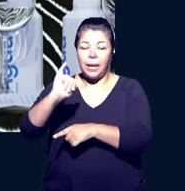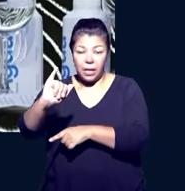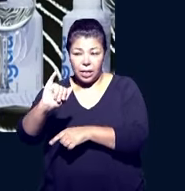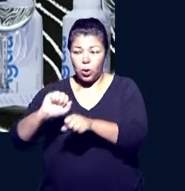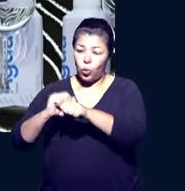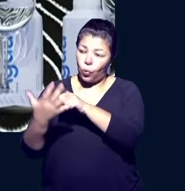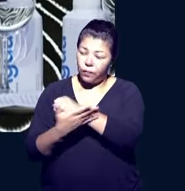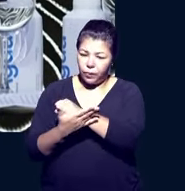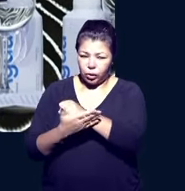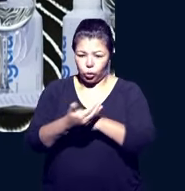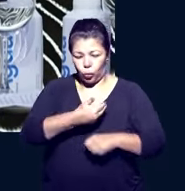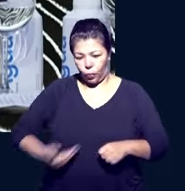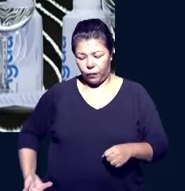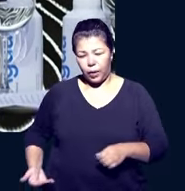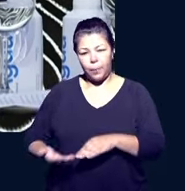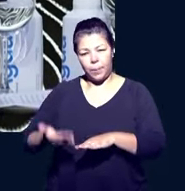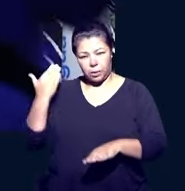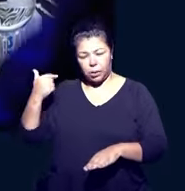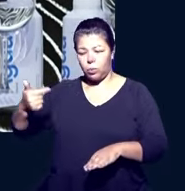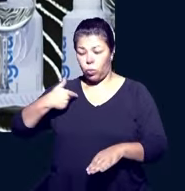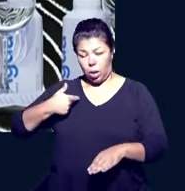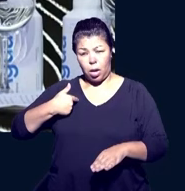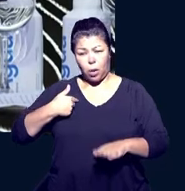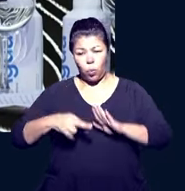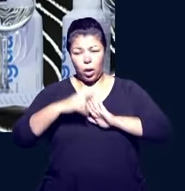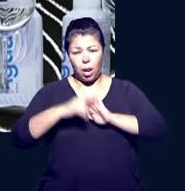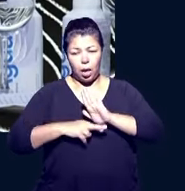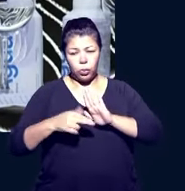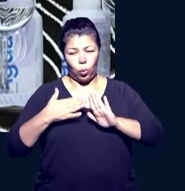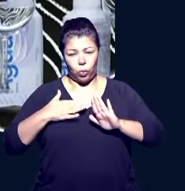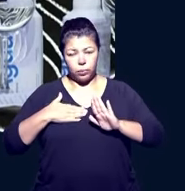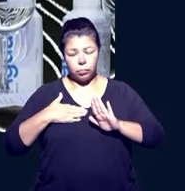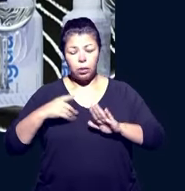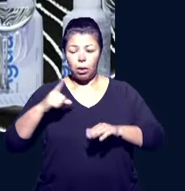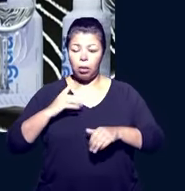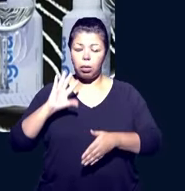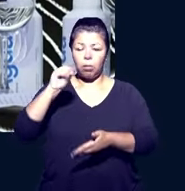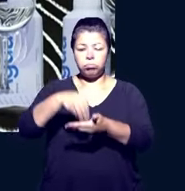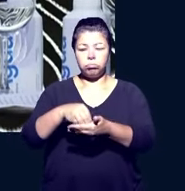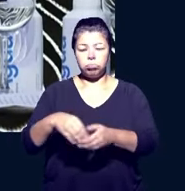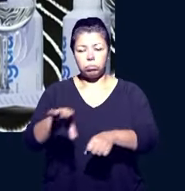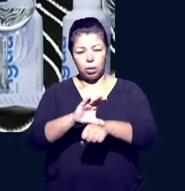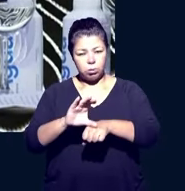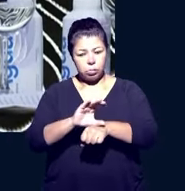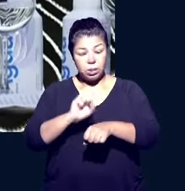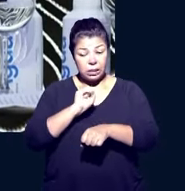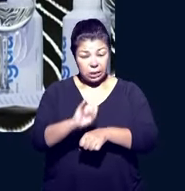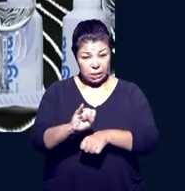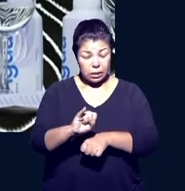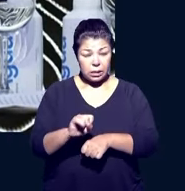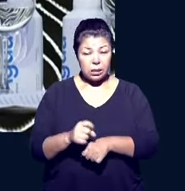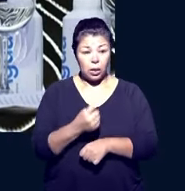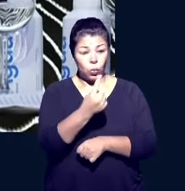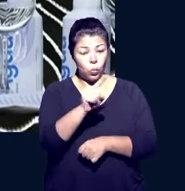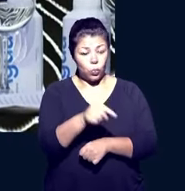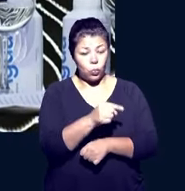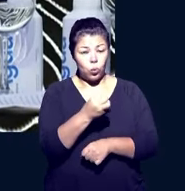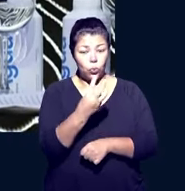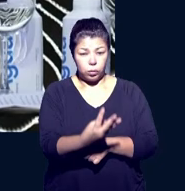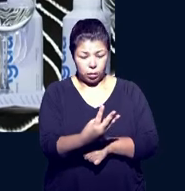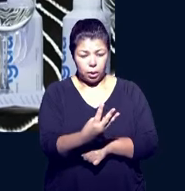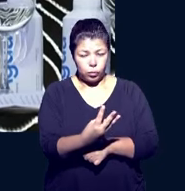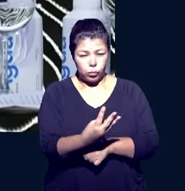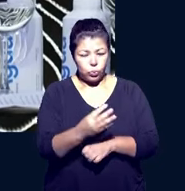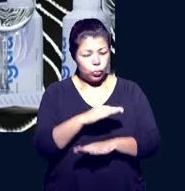governo passado eu mesmo fui o relator está lá na Constituição se 1 terç dos senadores que era o caso pedir a